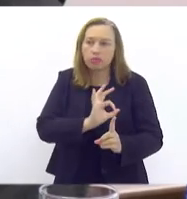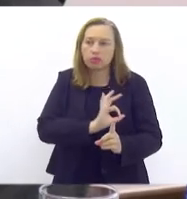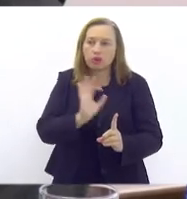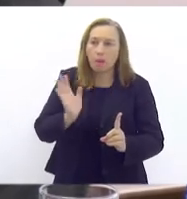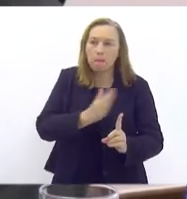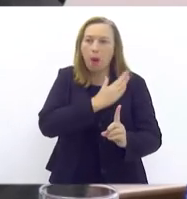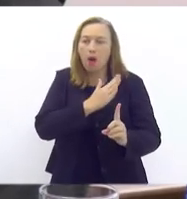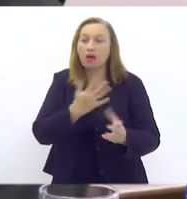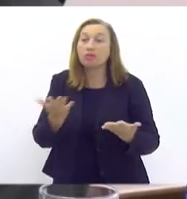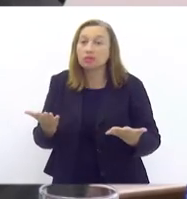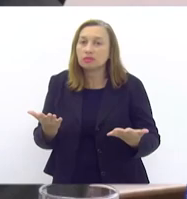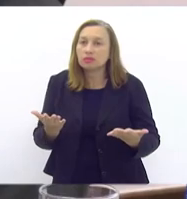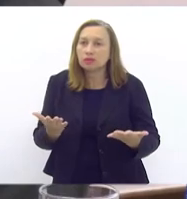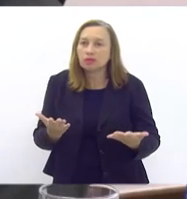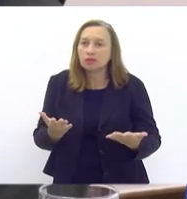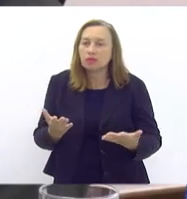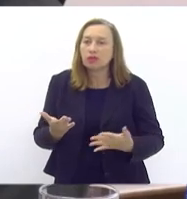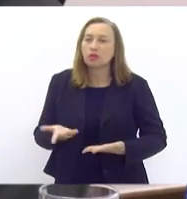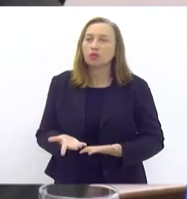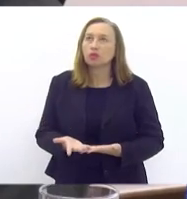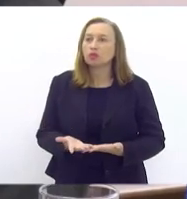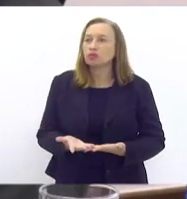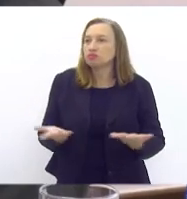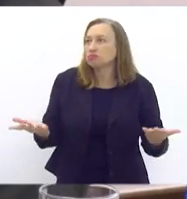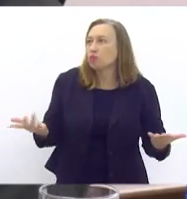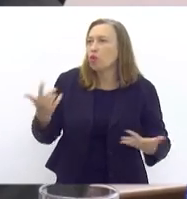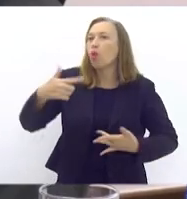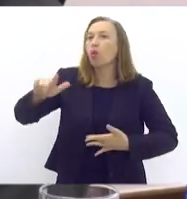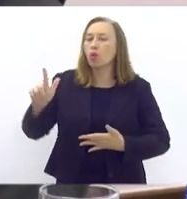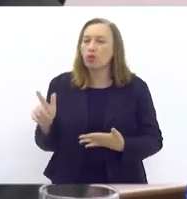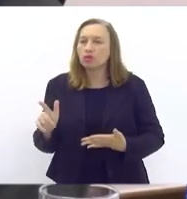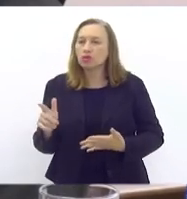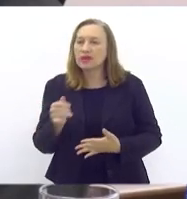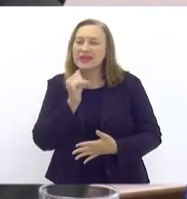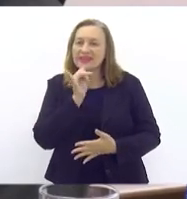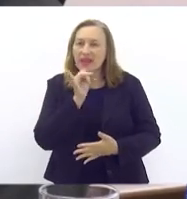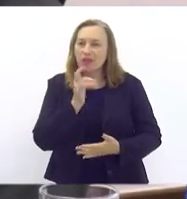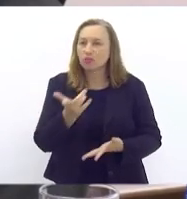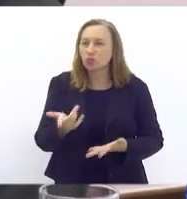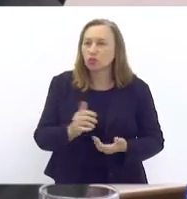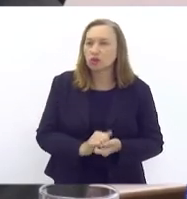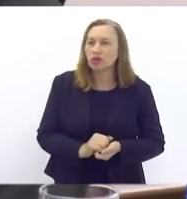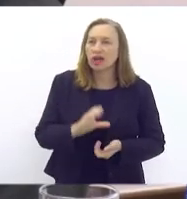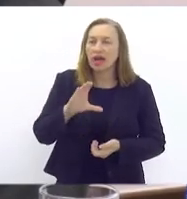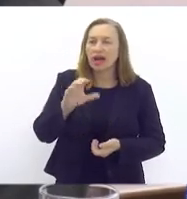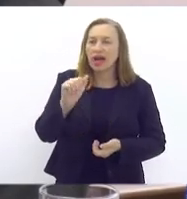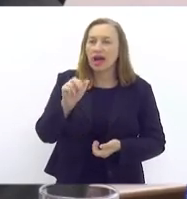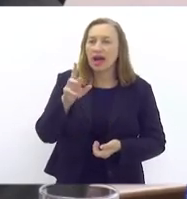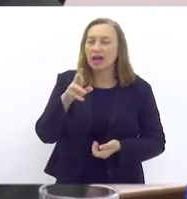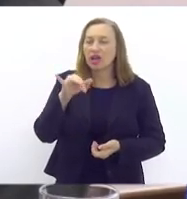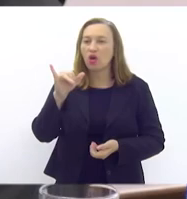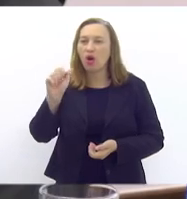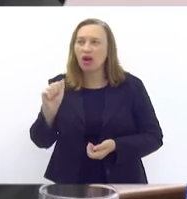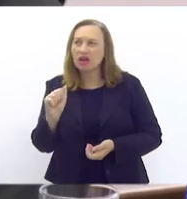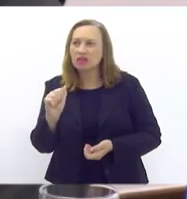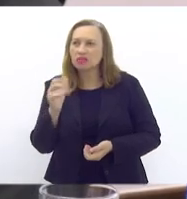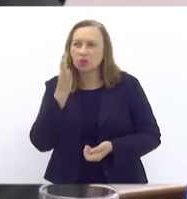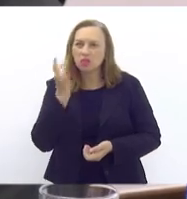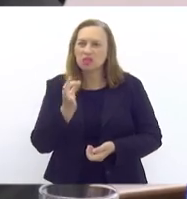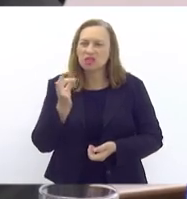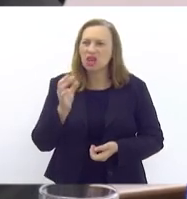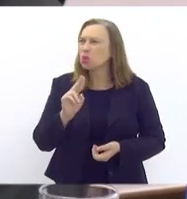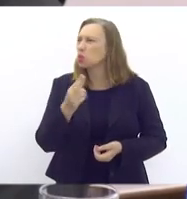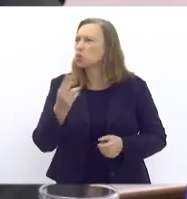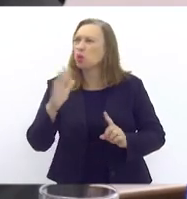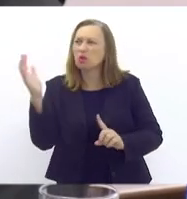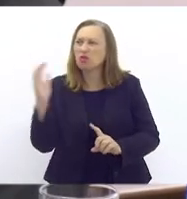eh o o como é que é carioquice carioca não sei esqueci o nome dele o influencer